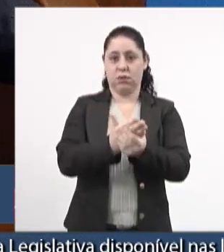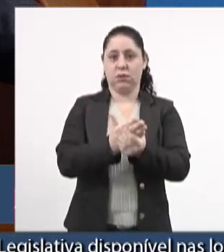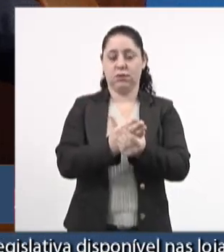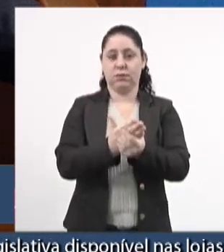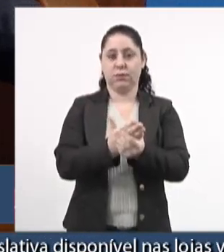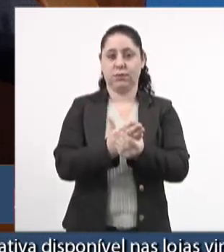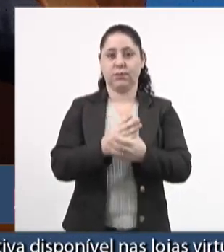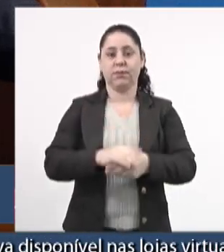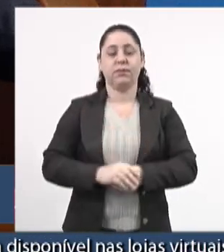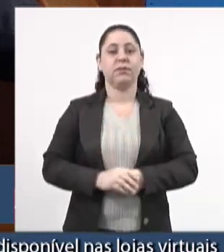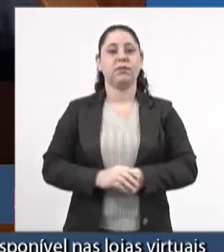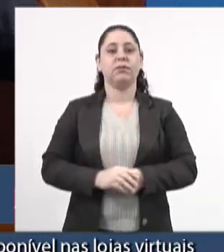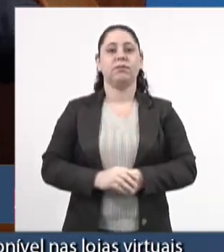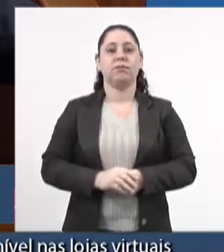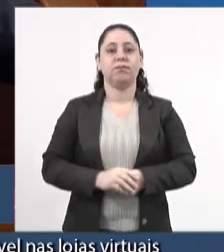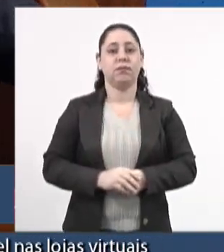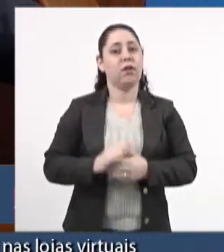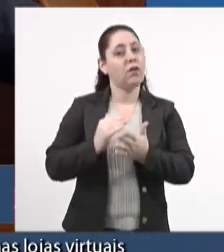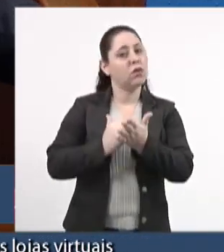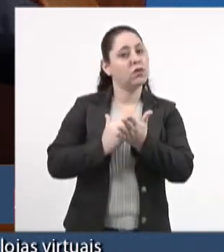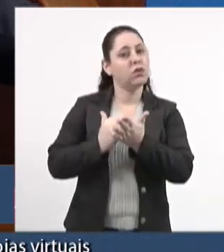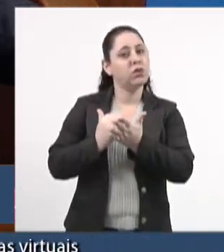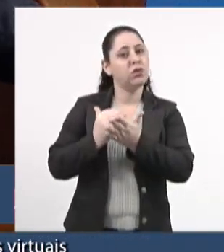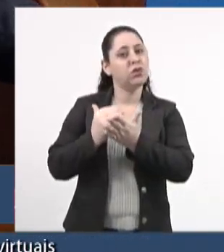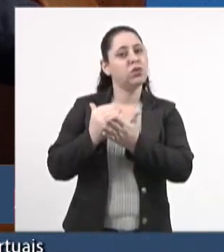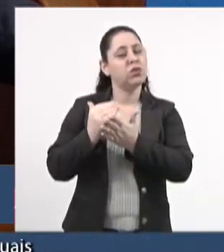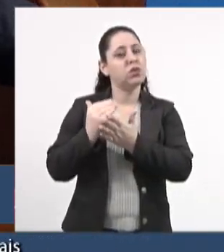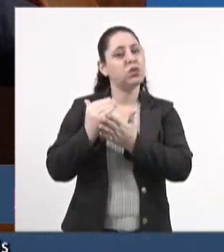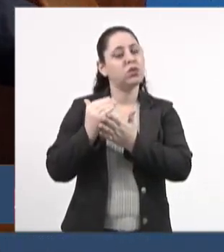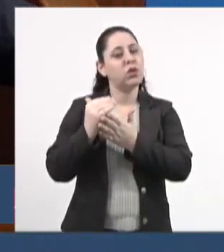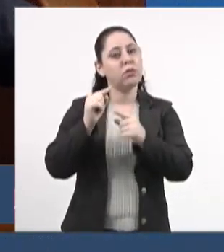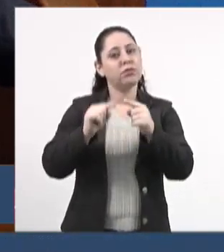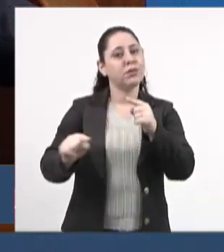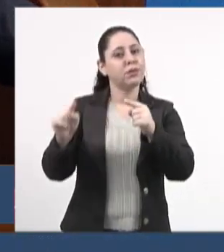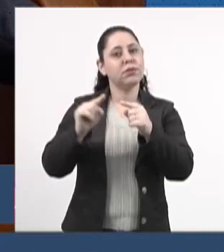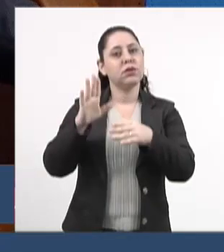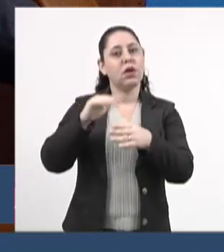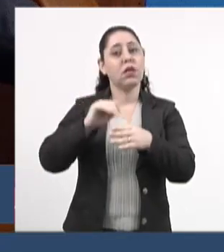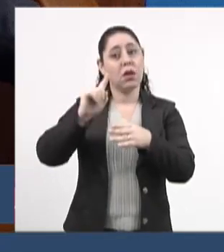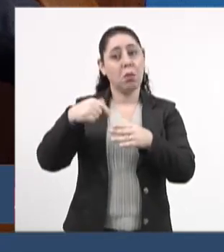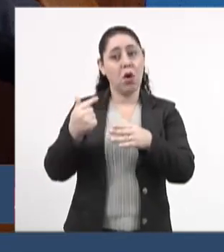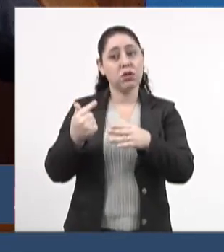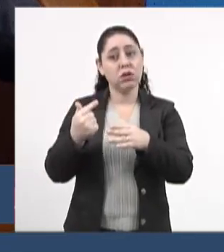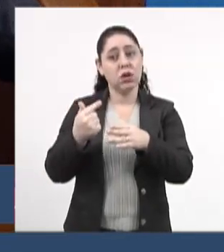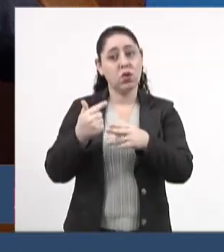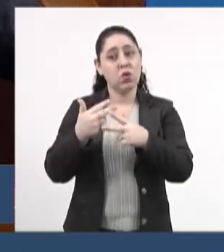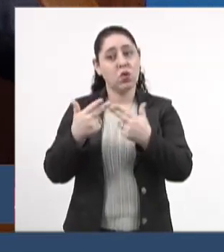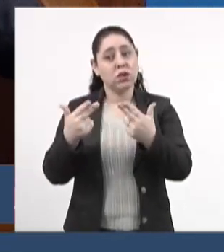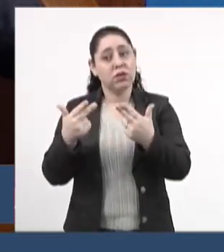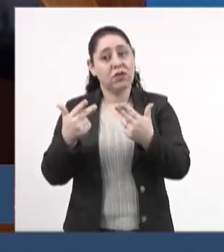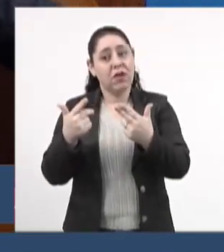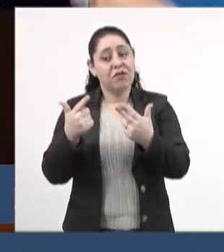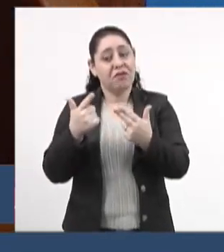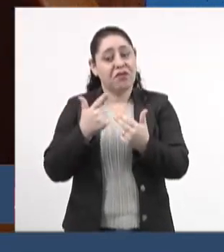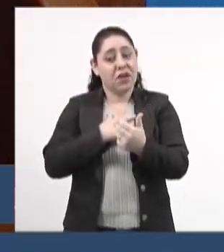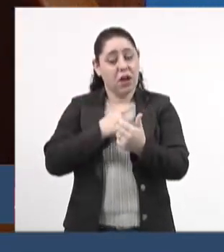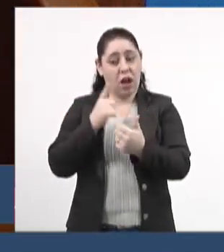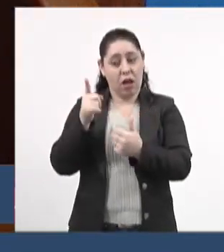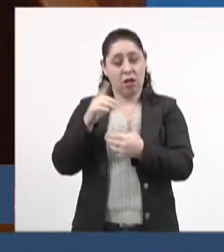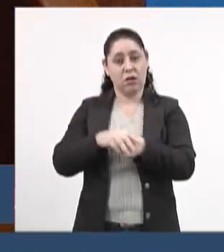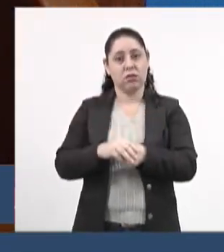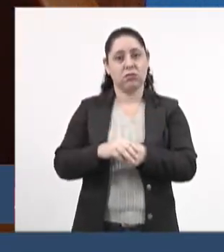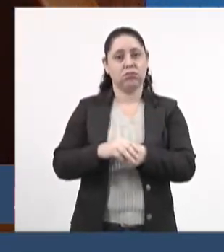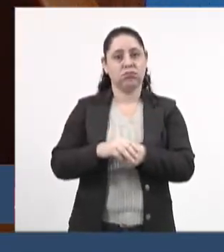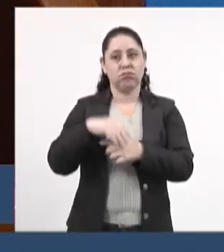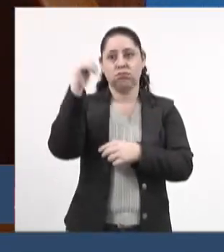processos. Então vai começar ficando inelegível, depois a coisa vai ficar feia para o lado dele. E o Brasil andou